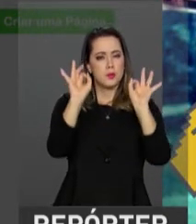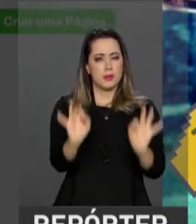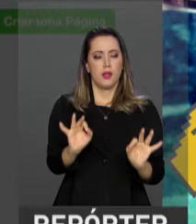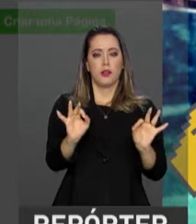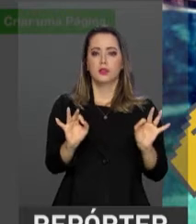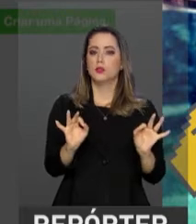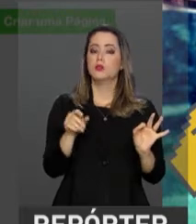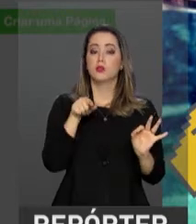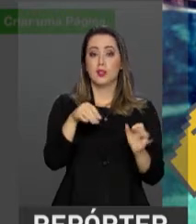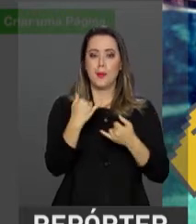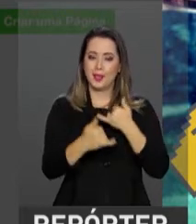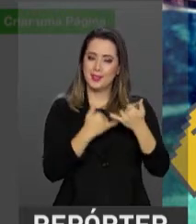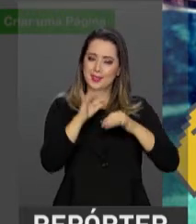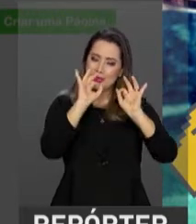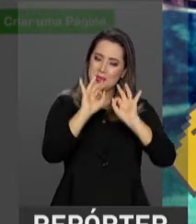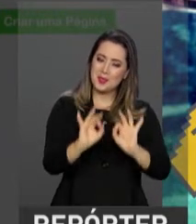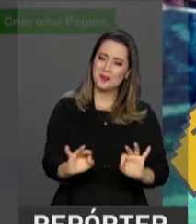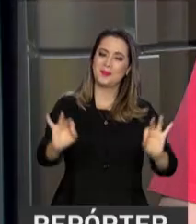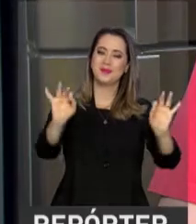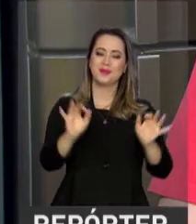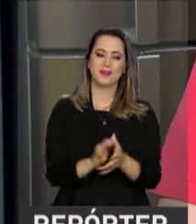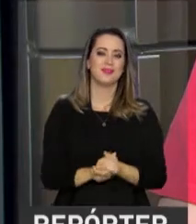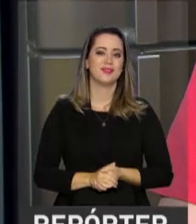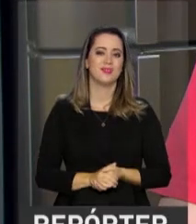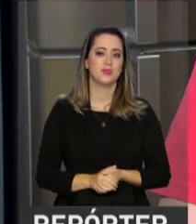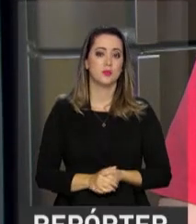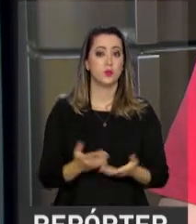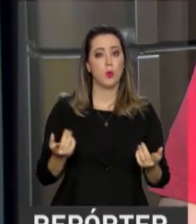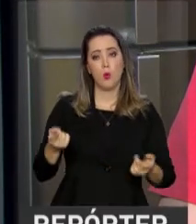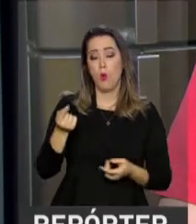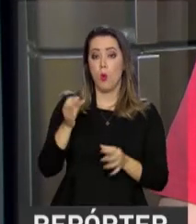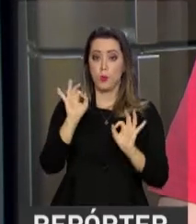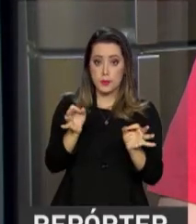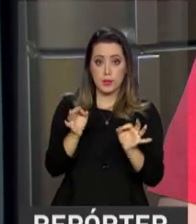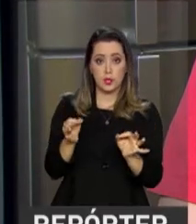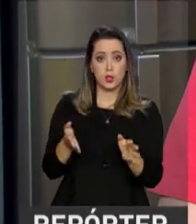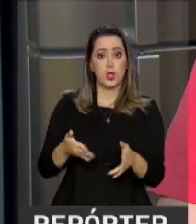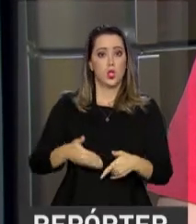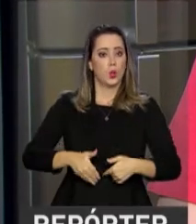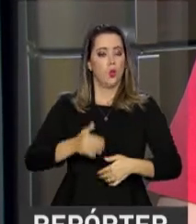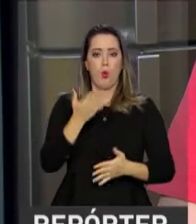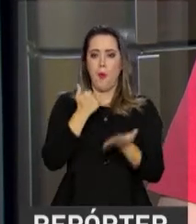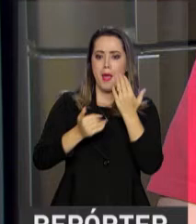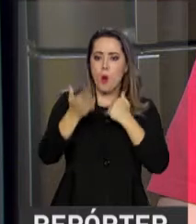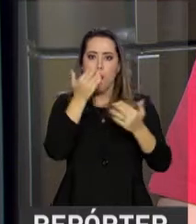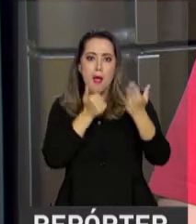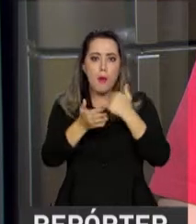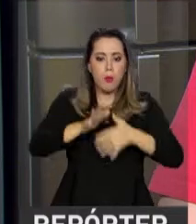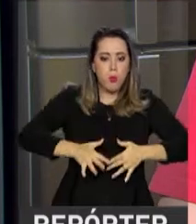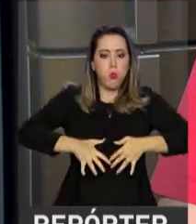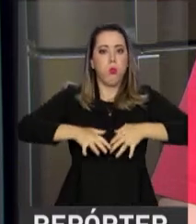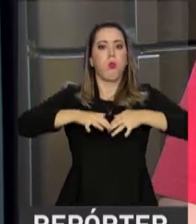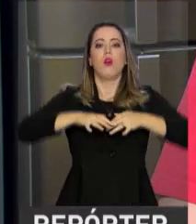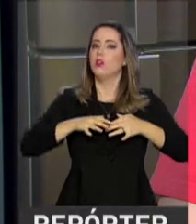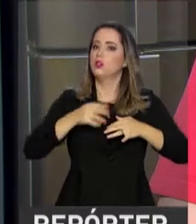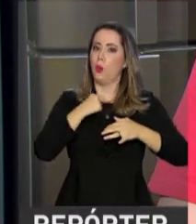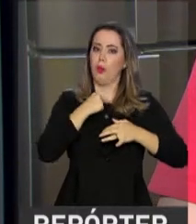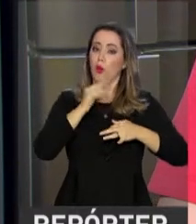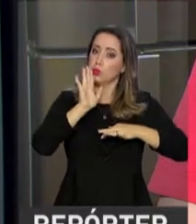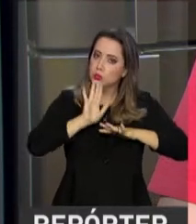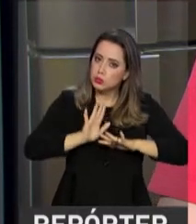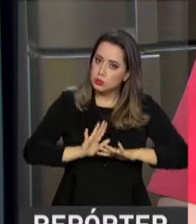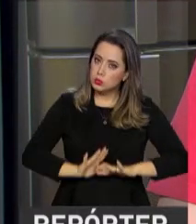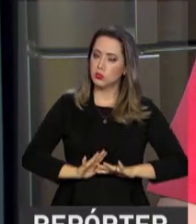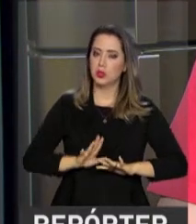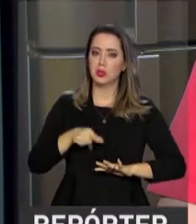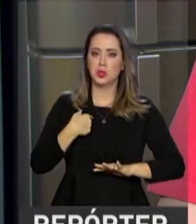direitinho, a diversão está garantida. O ideal é não encher a barriga, né? Não encher a barriga, não comer uma feijoada, né? Então, alimentos que são